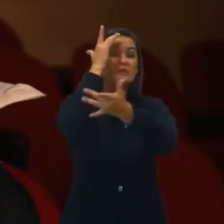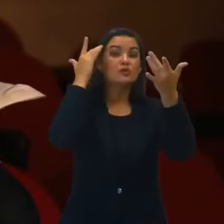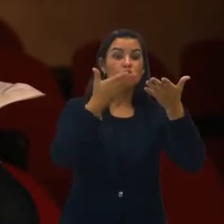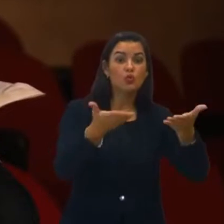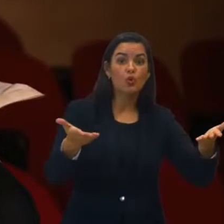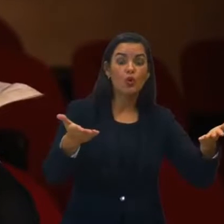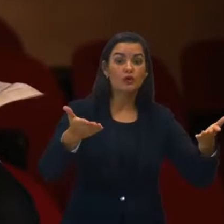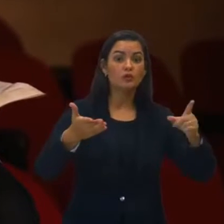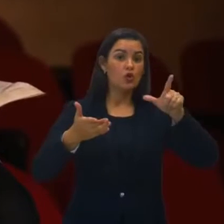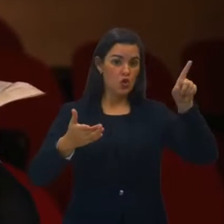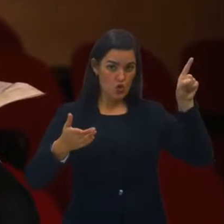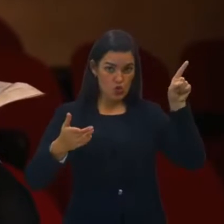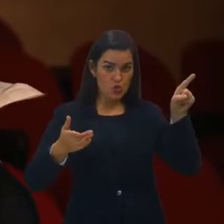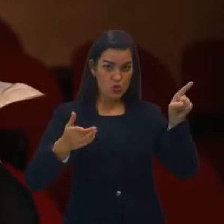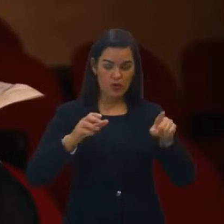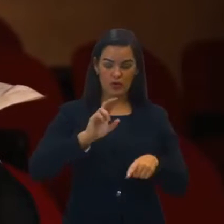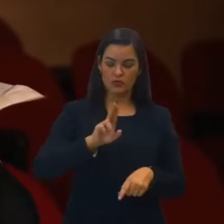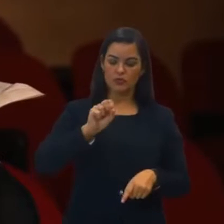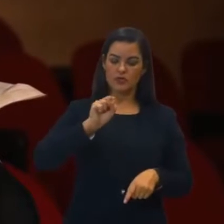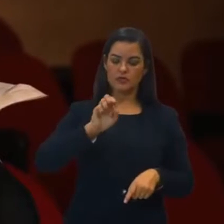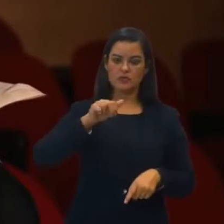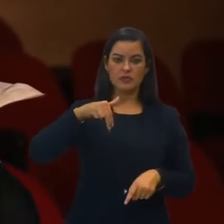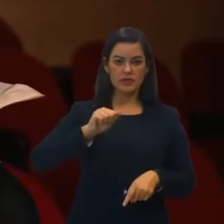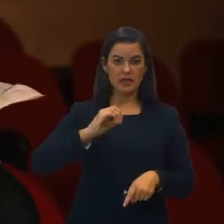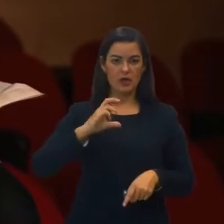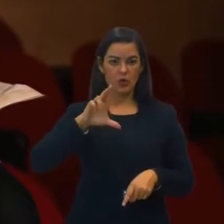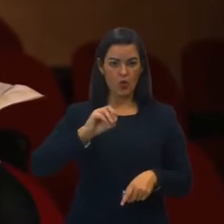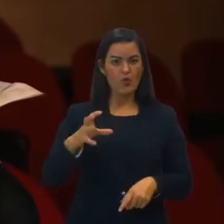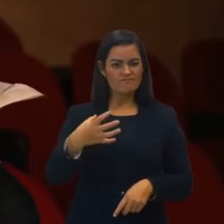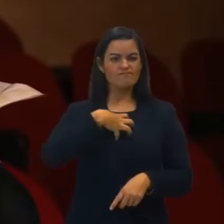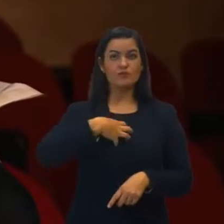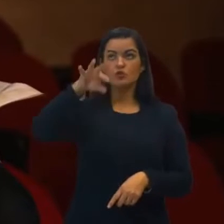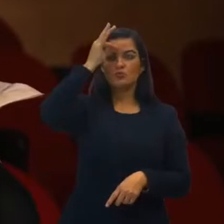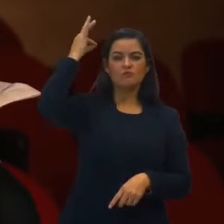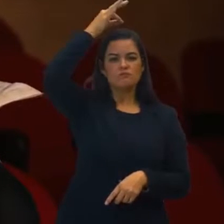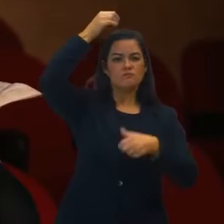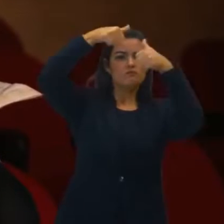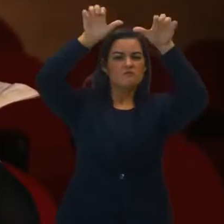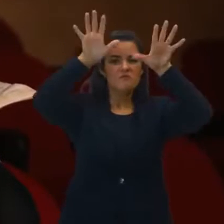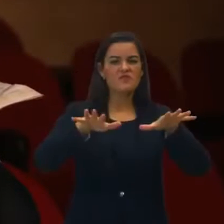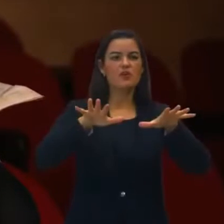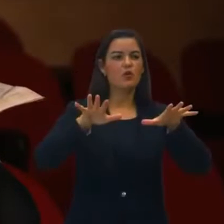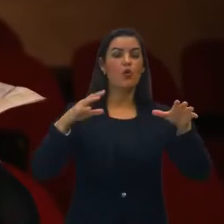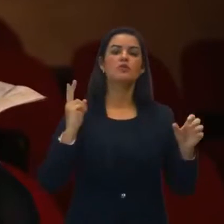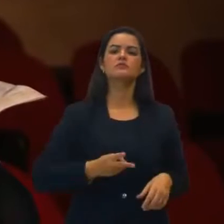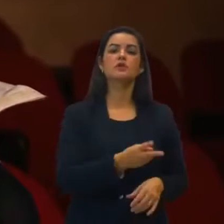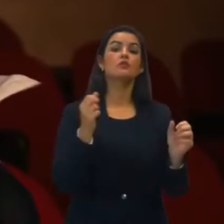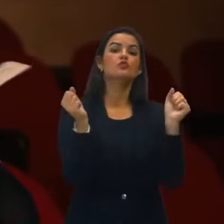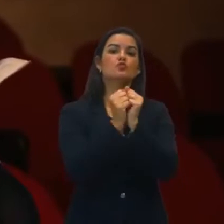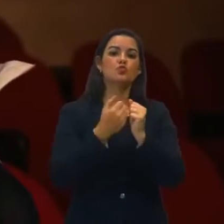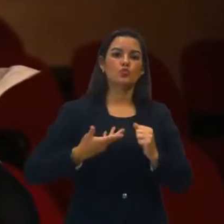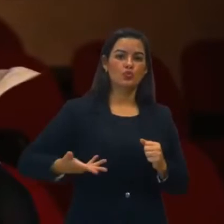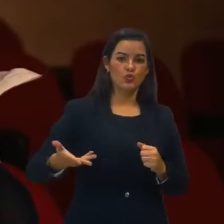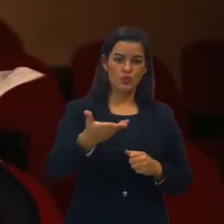ficaram cheios do Espírito Santo. O Espírito Santo veio para ficar para sempre conosco. Mas quando